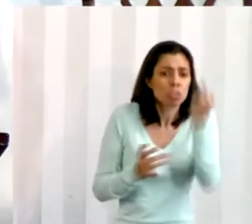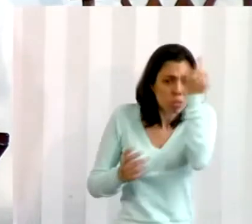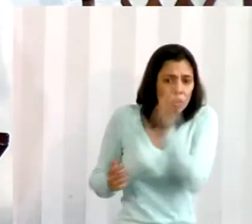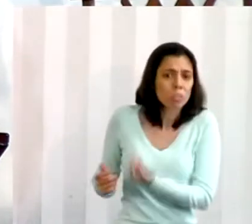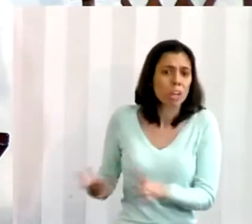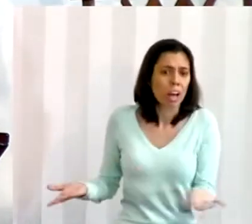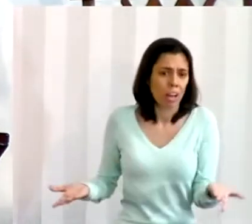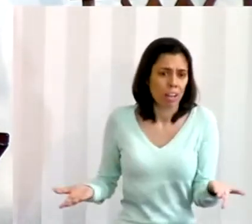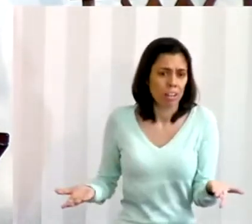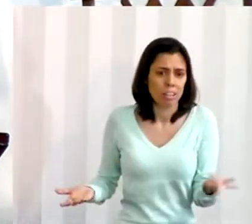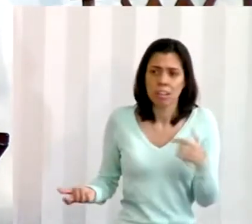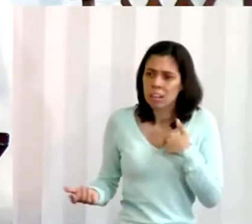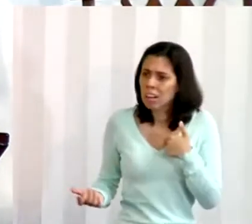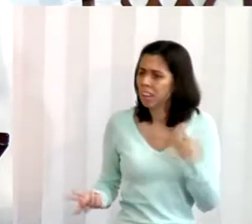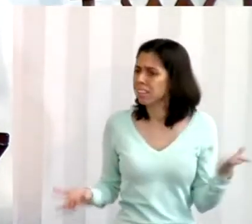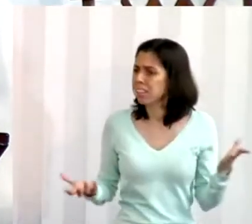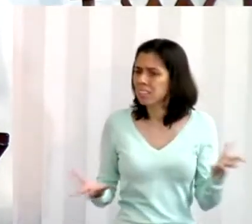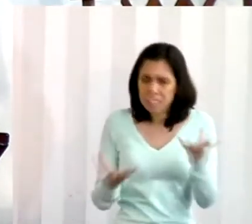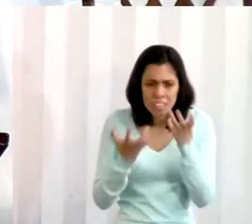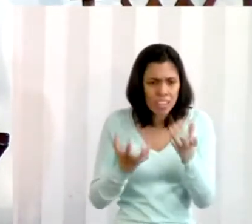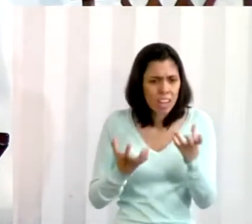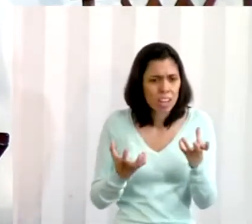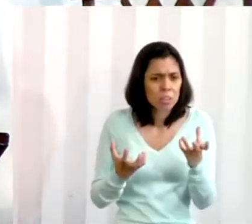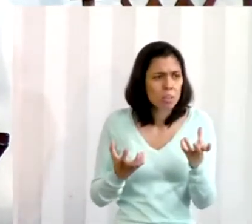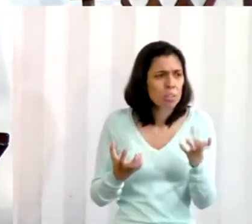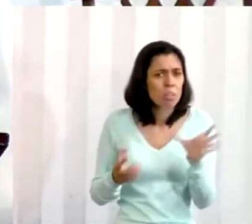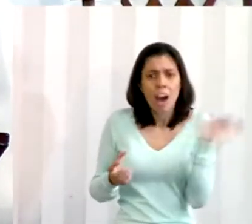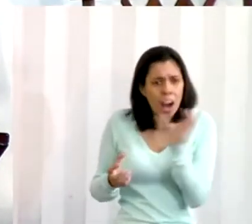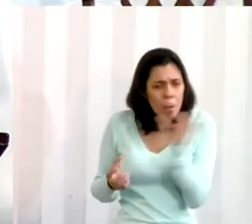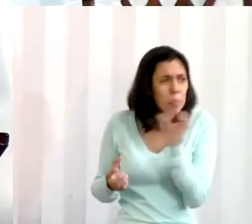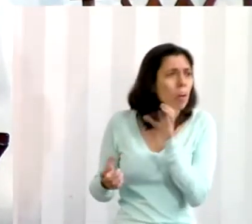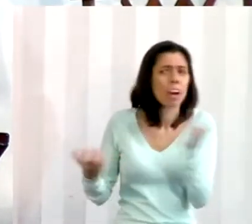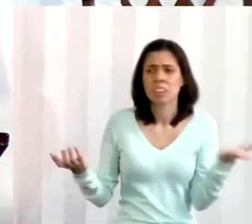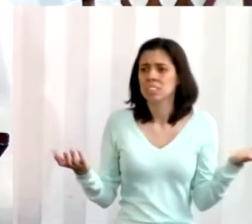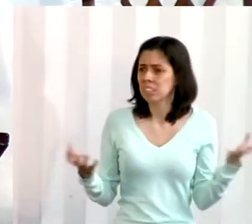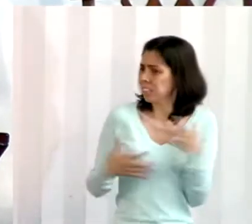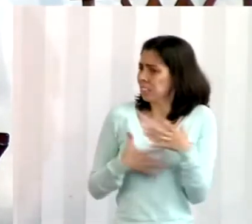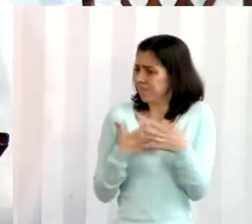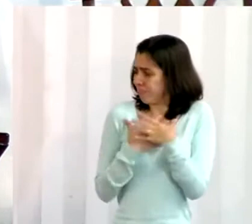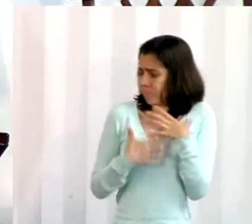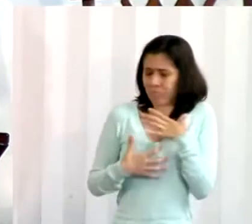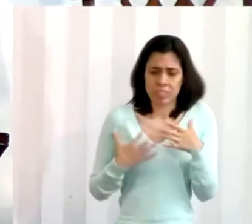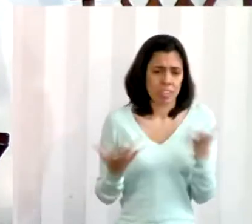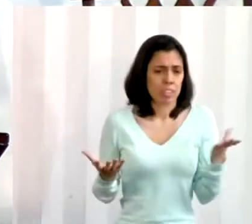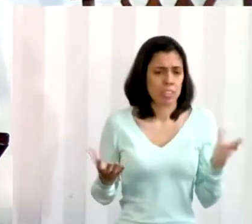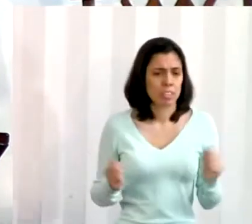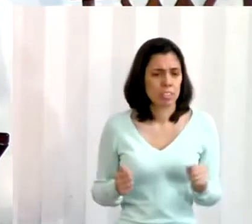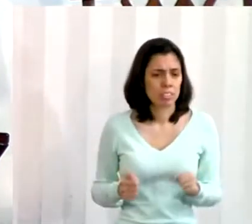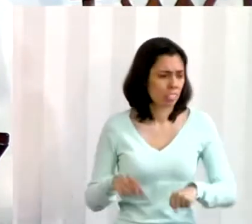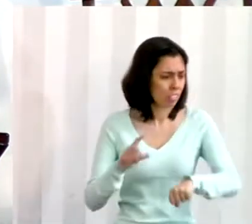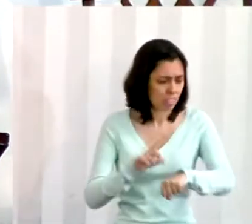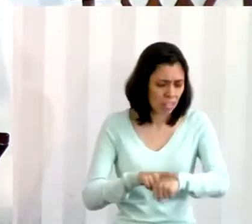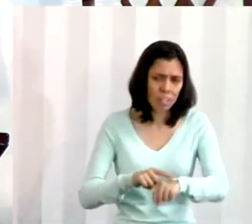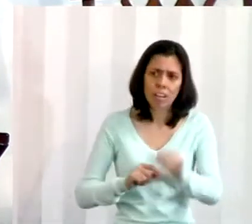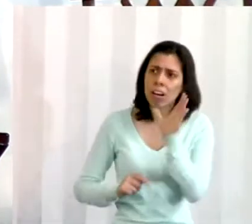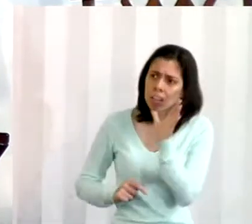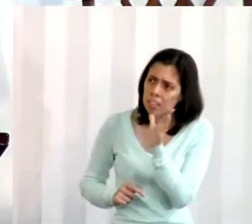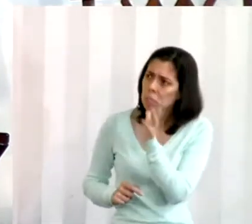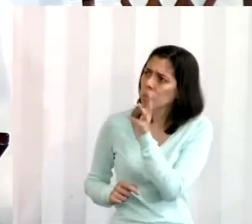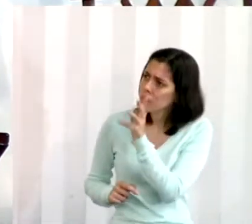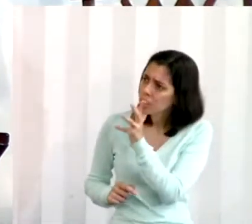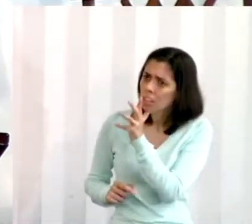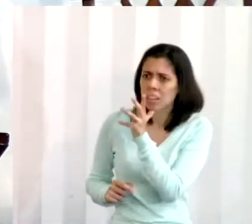voltar logo? Acreditem, todos pensavam que ele voltaria logo, mas começou a demorar.